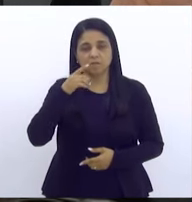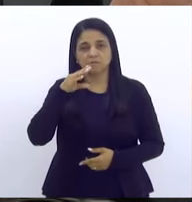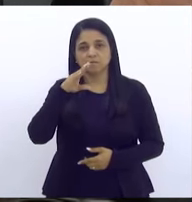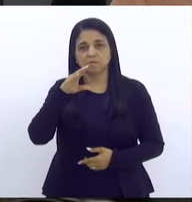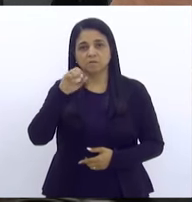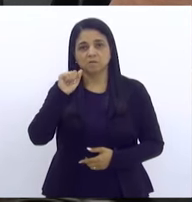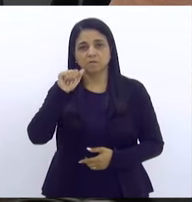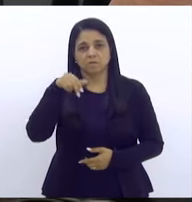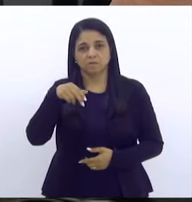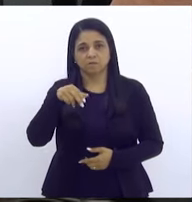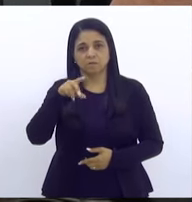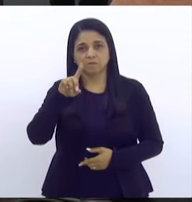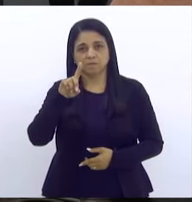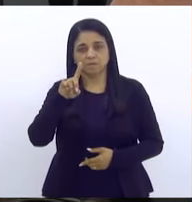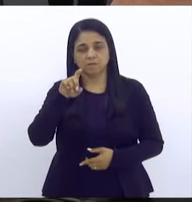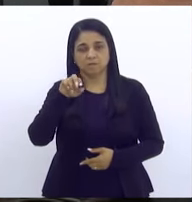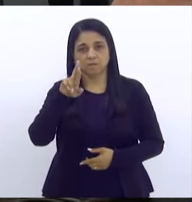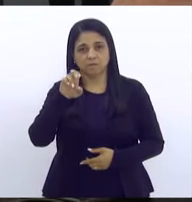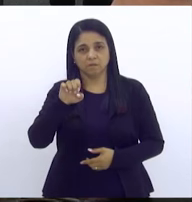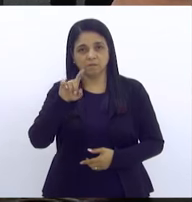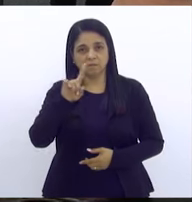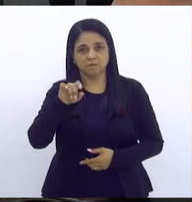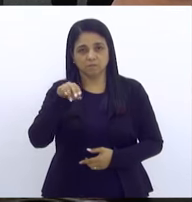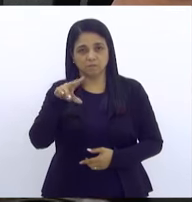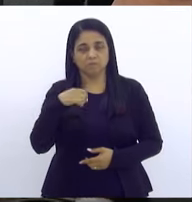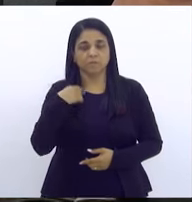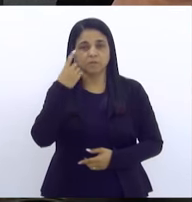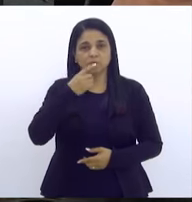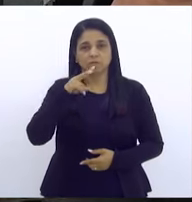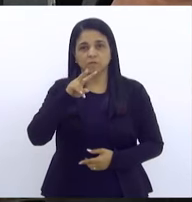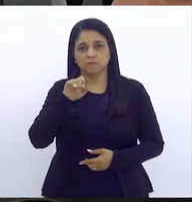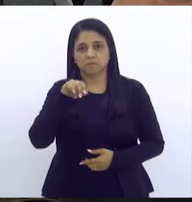Siciliano, deputado Vinícius Cozolino,